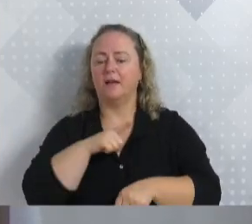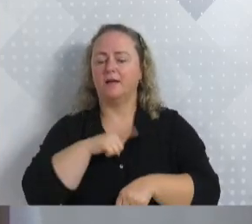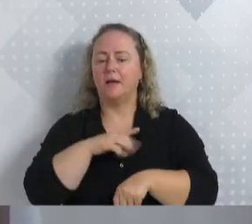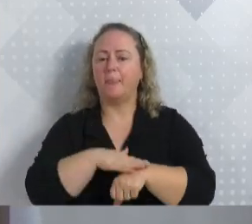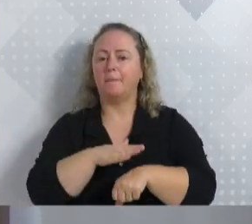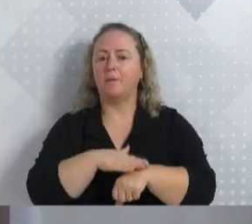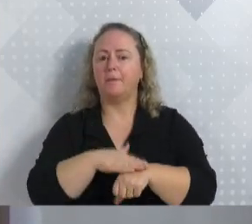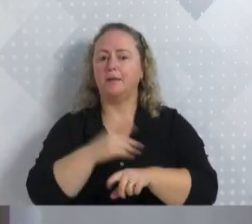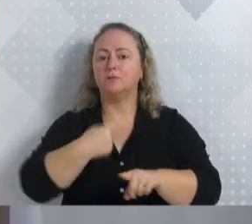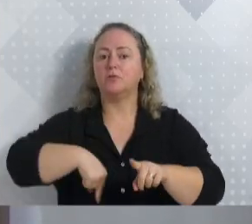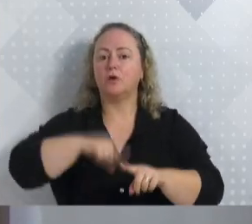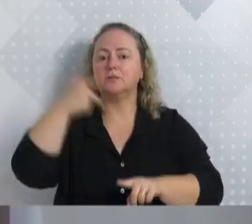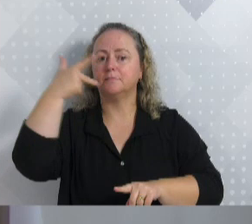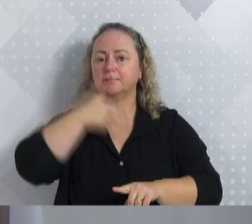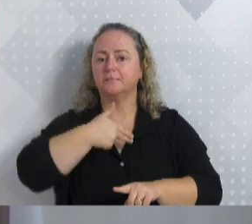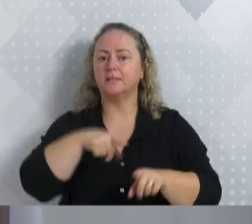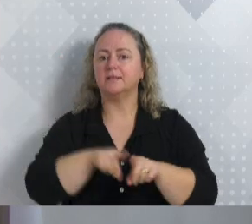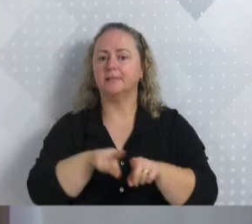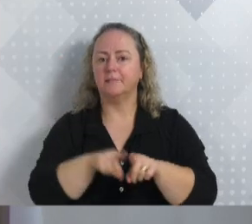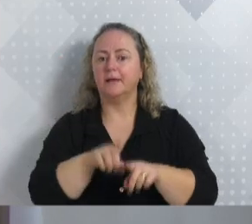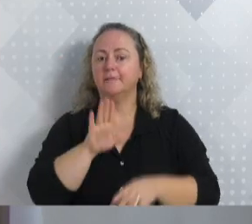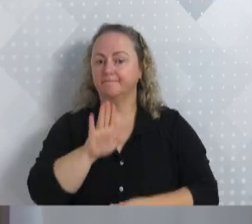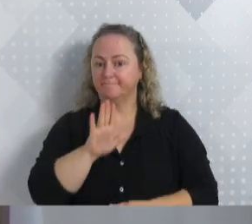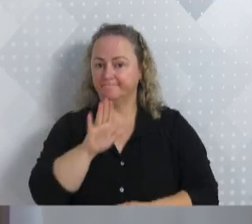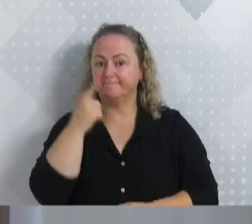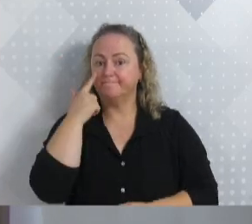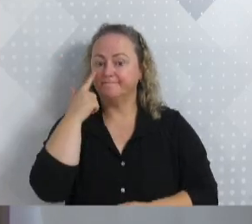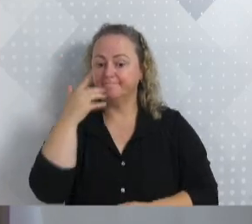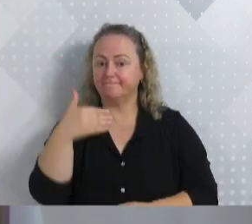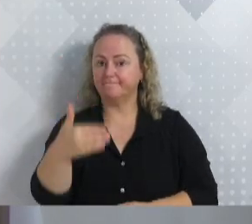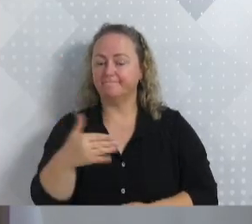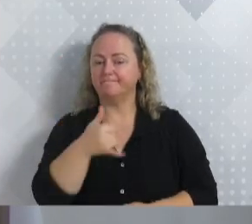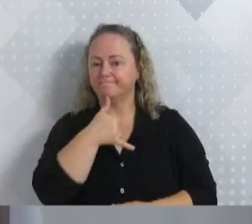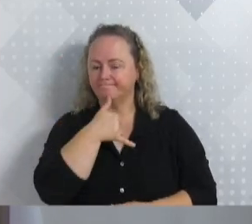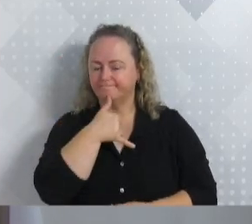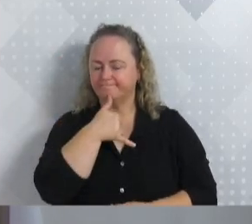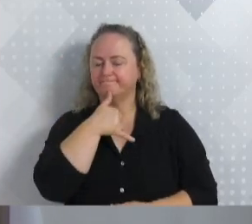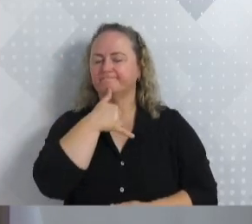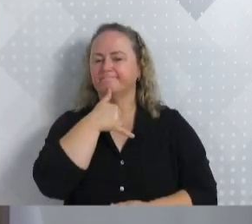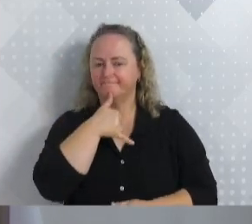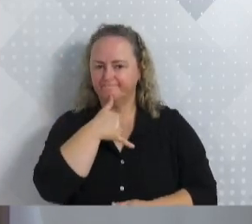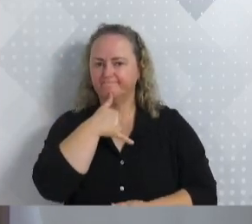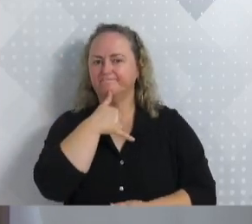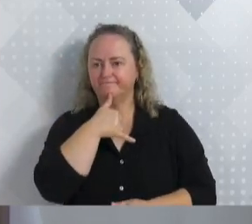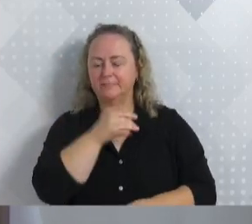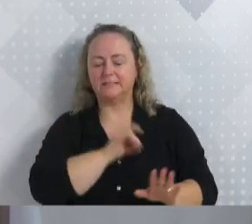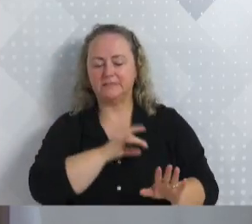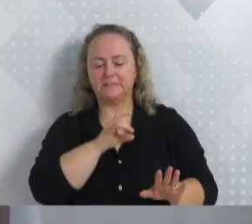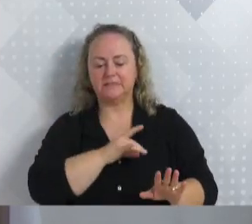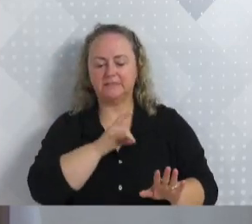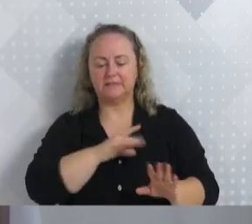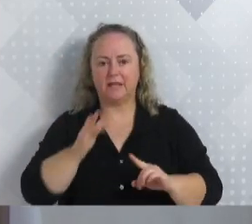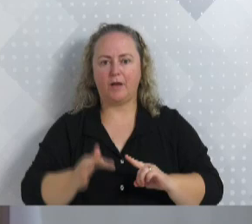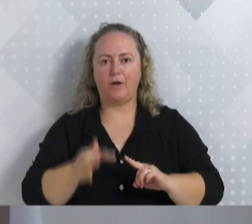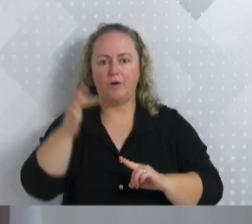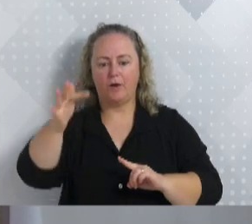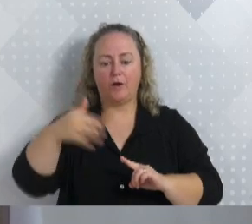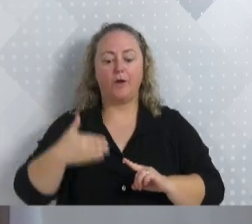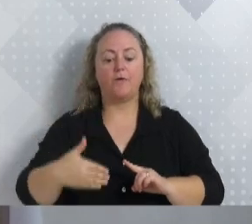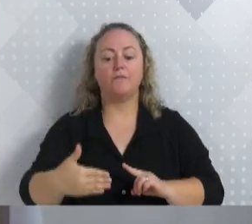será silenciada. Não se esqueçam nunca disso. Infelizmente, eu tenho muito medo do futuro que a gente está